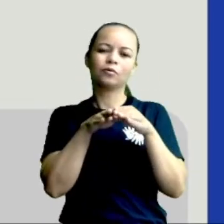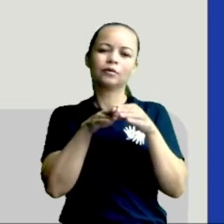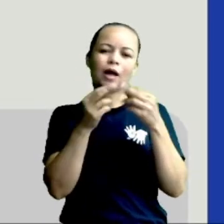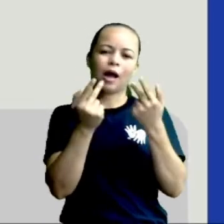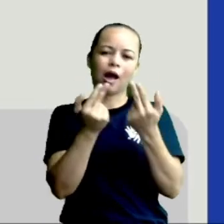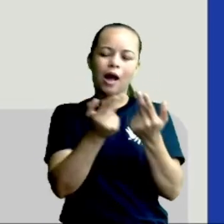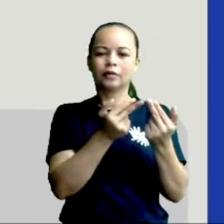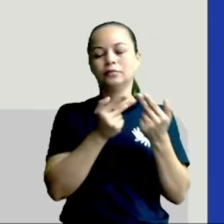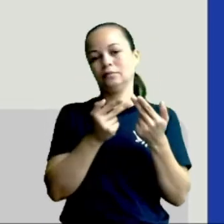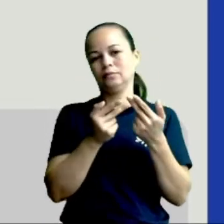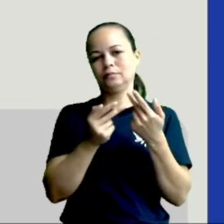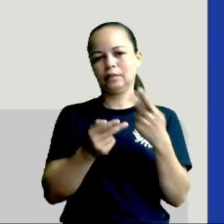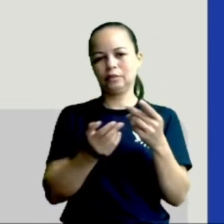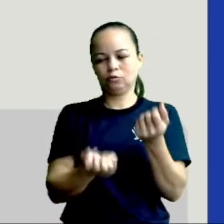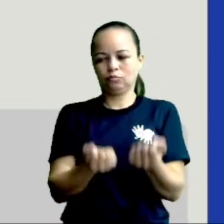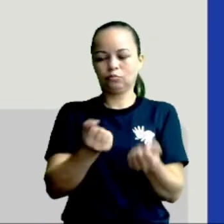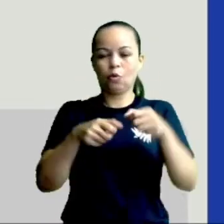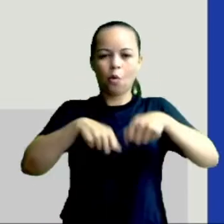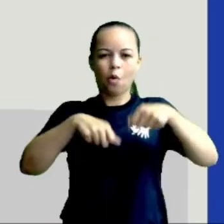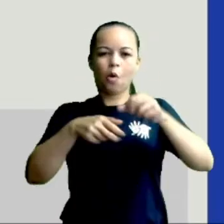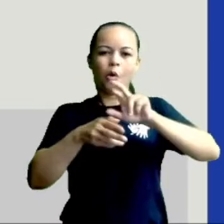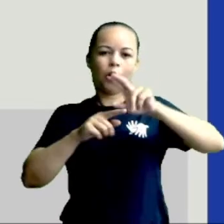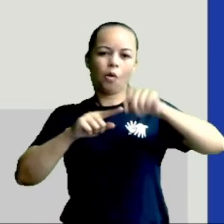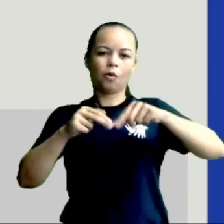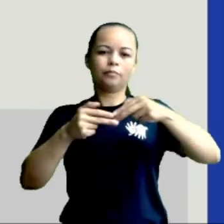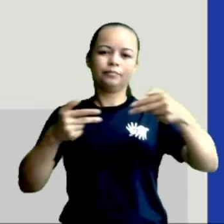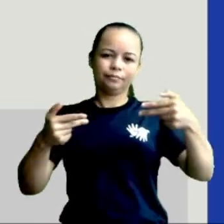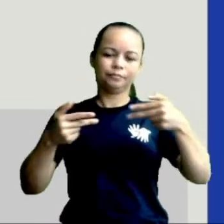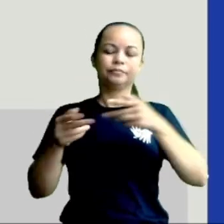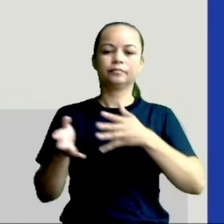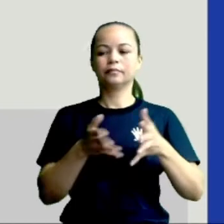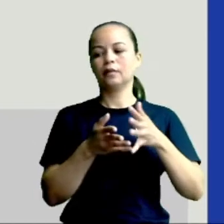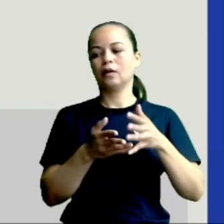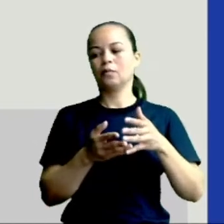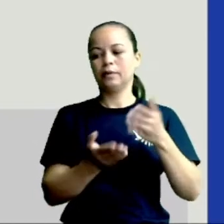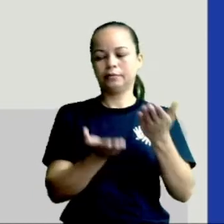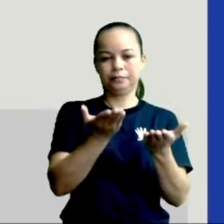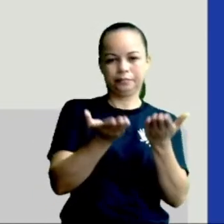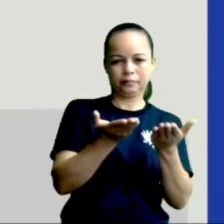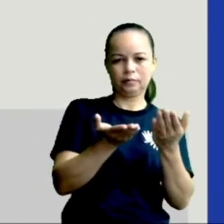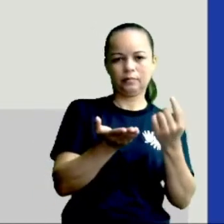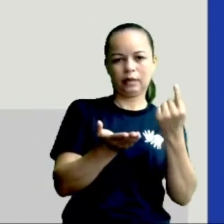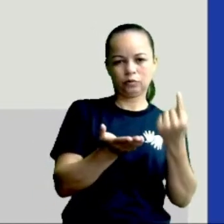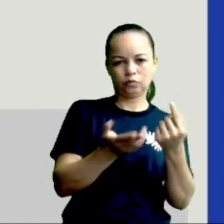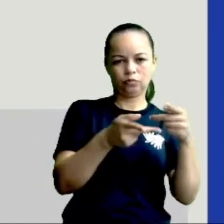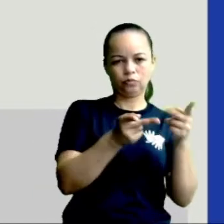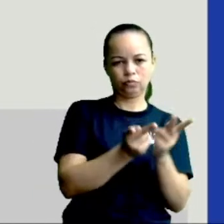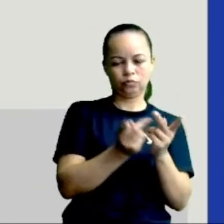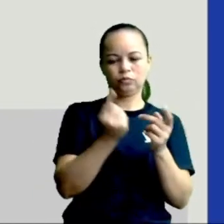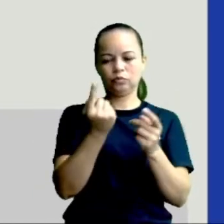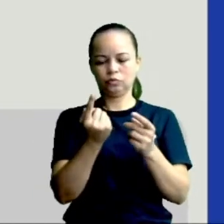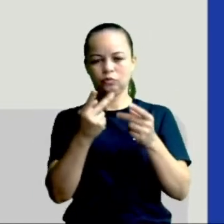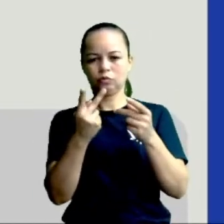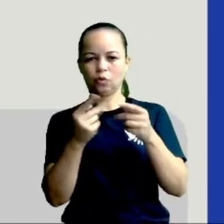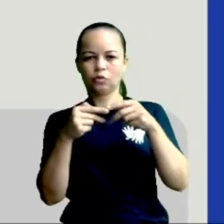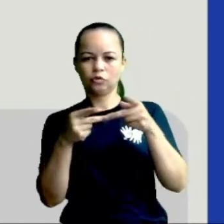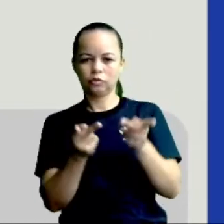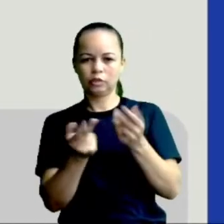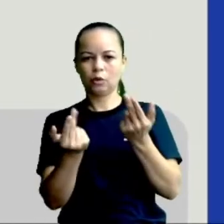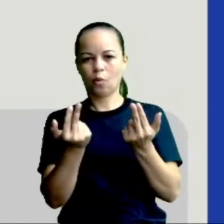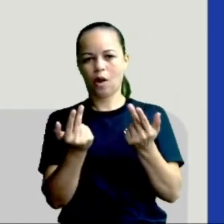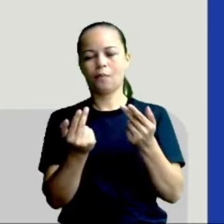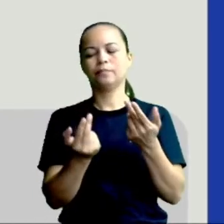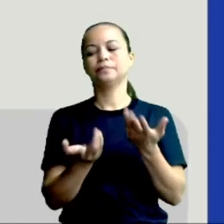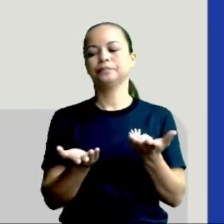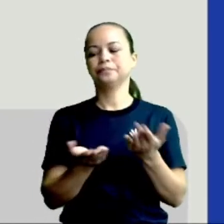o peso dos objetos não adianta você vai que peso do para tu o peso do prato dois tá